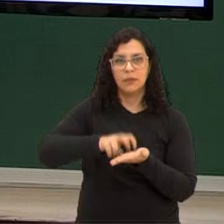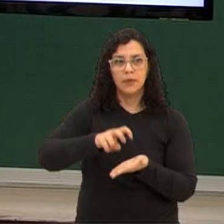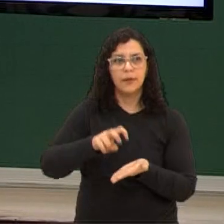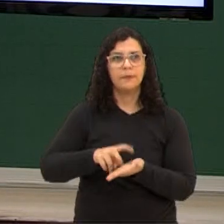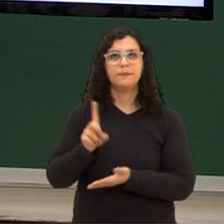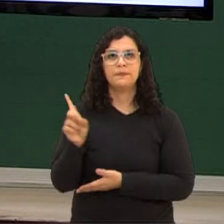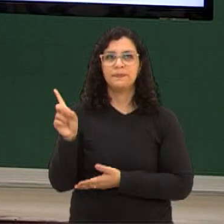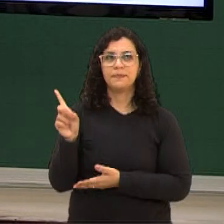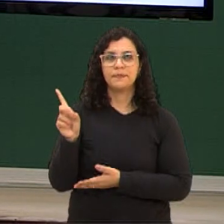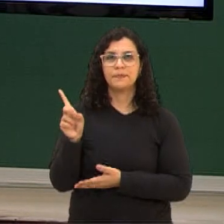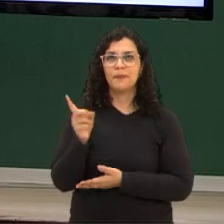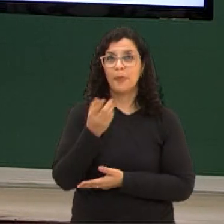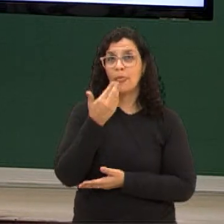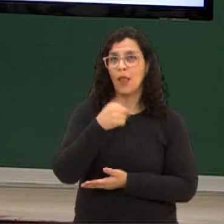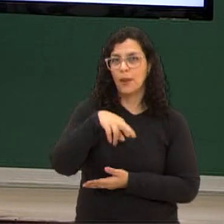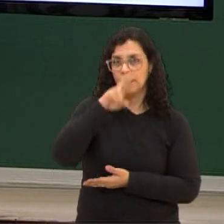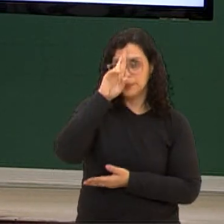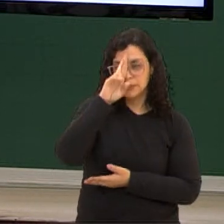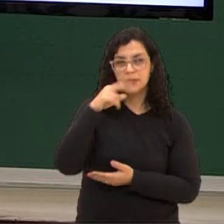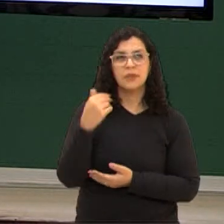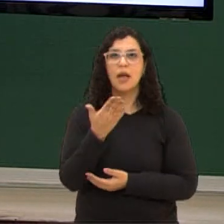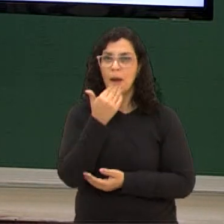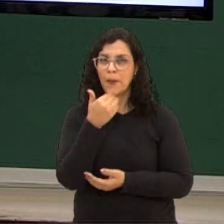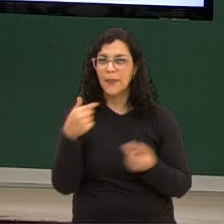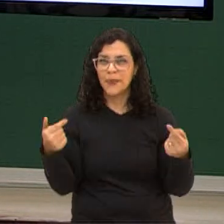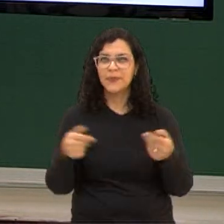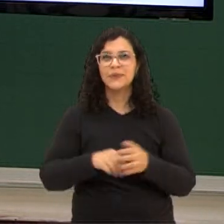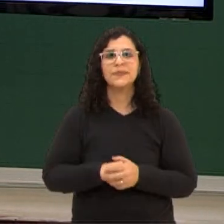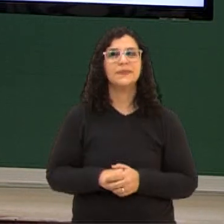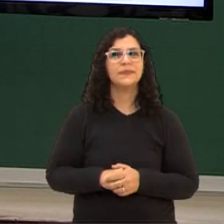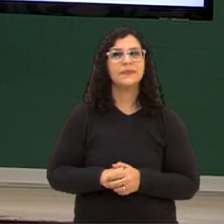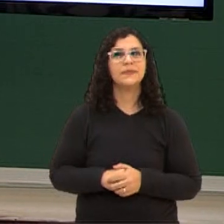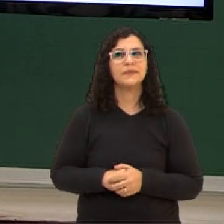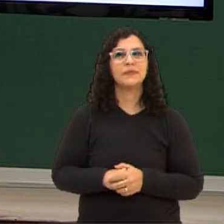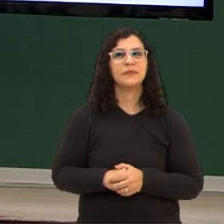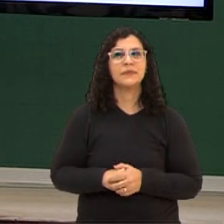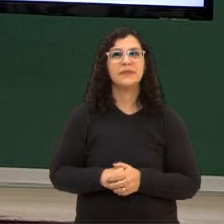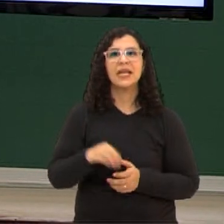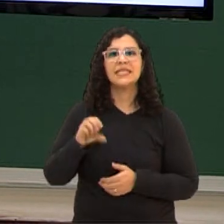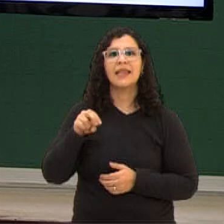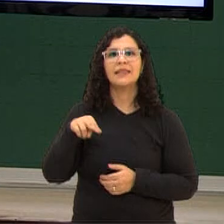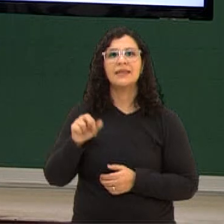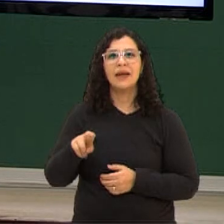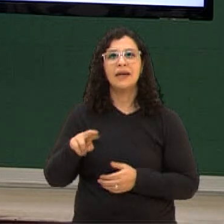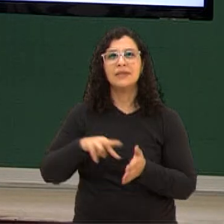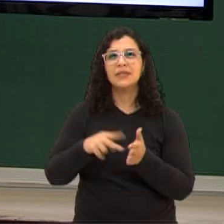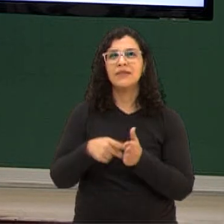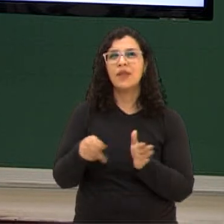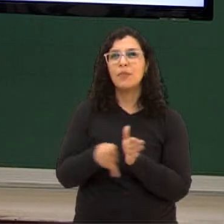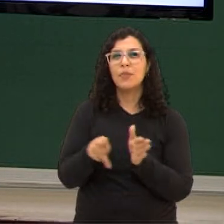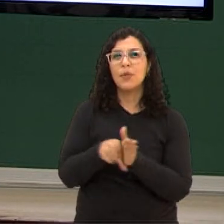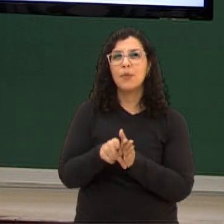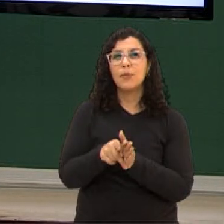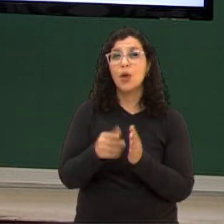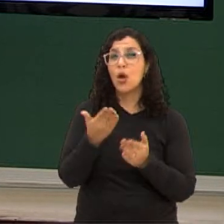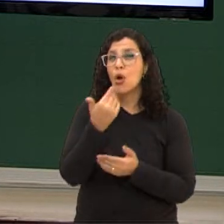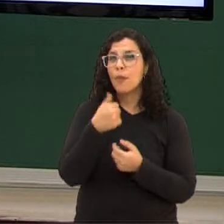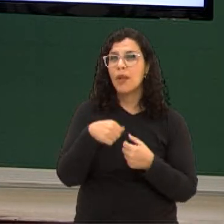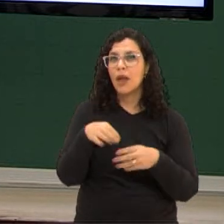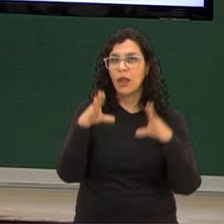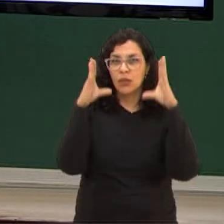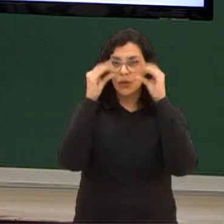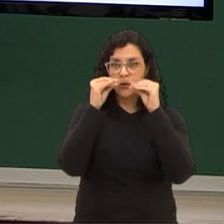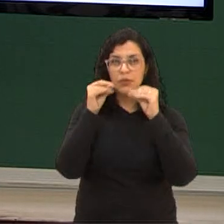café da manhã. Almoçar é o almoço, né? Cenar, a janta. E